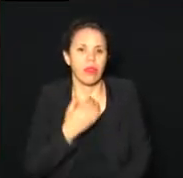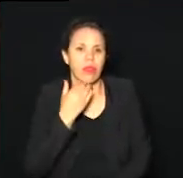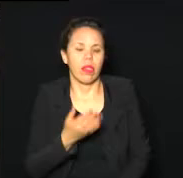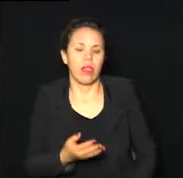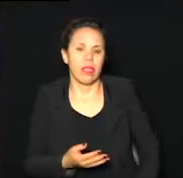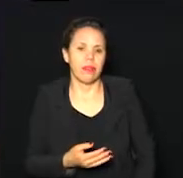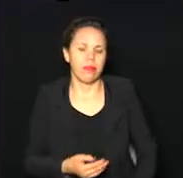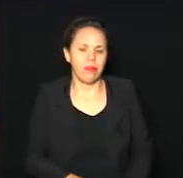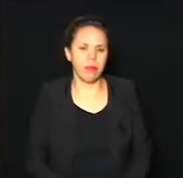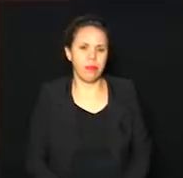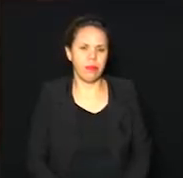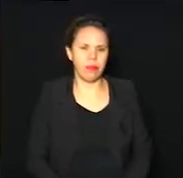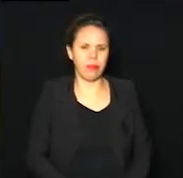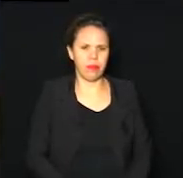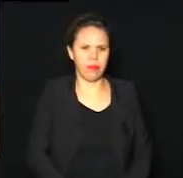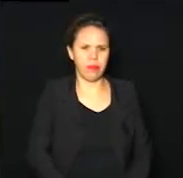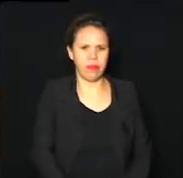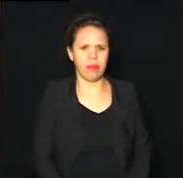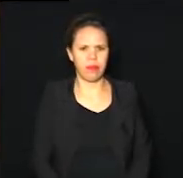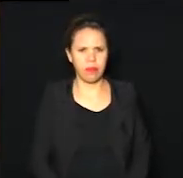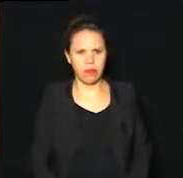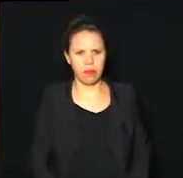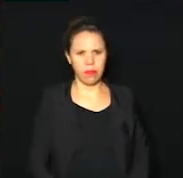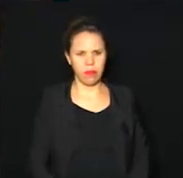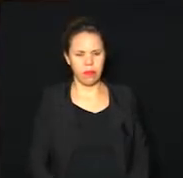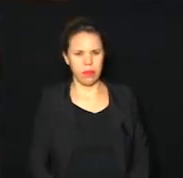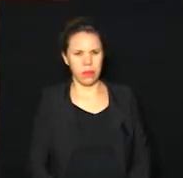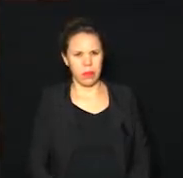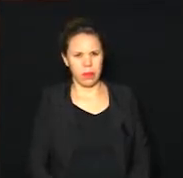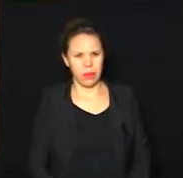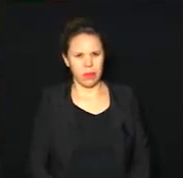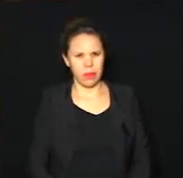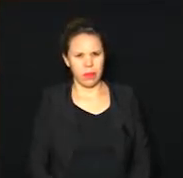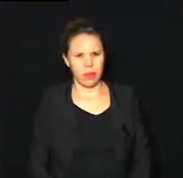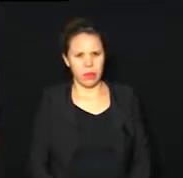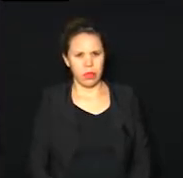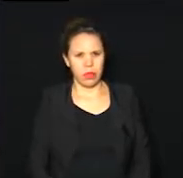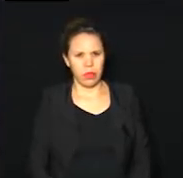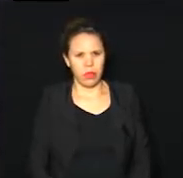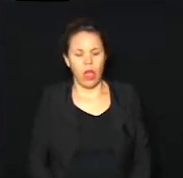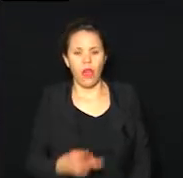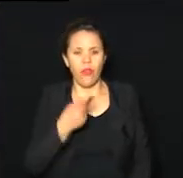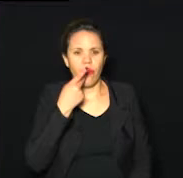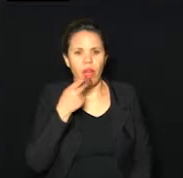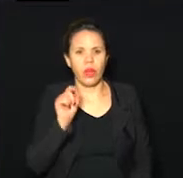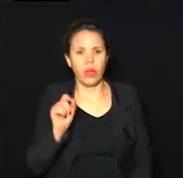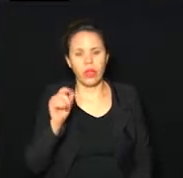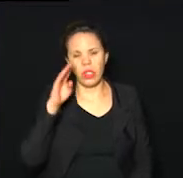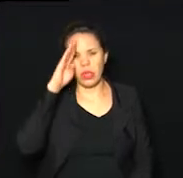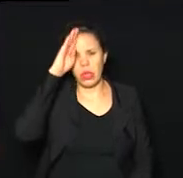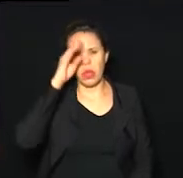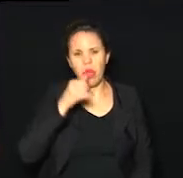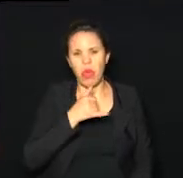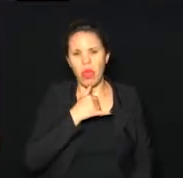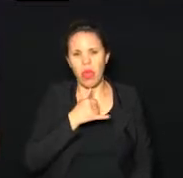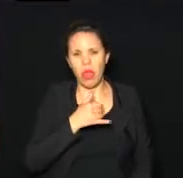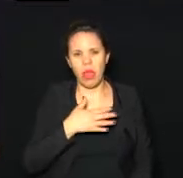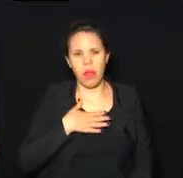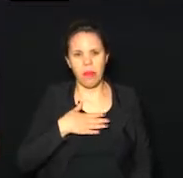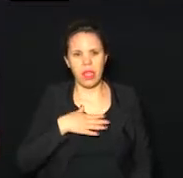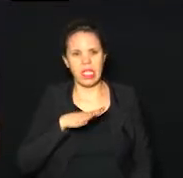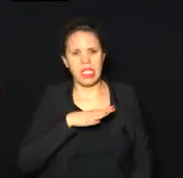gestor, desculpa a palavra, mas é porque eu trato o Jair Bolsonaro, que infelizmente é minha cidade